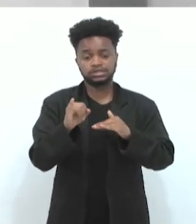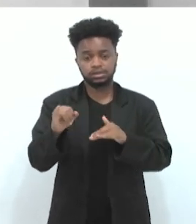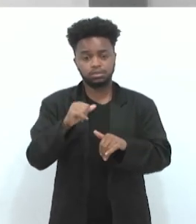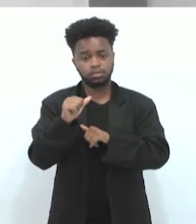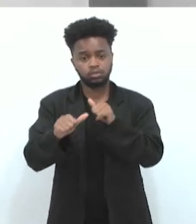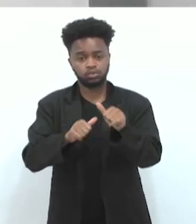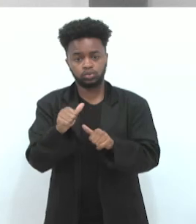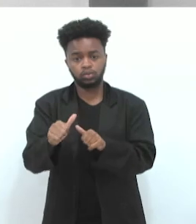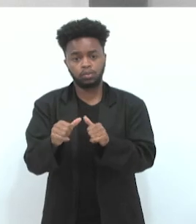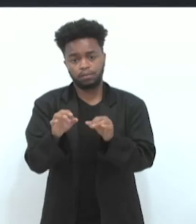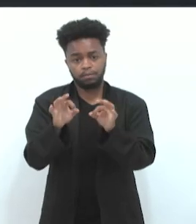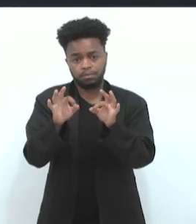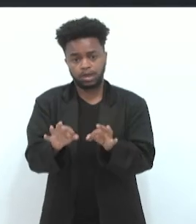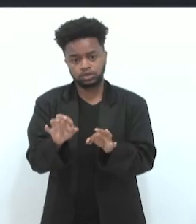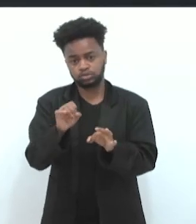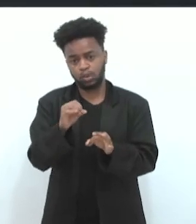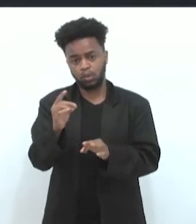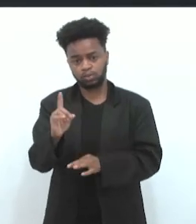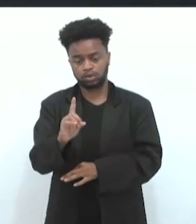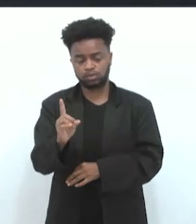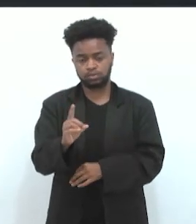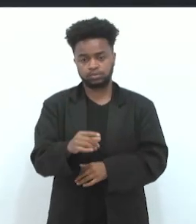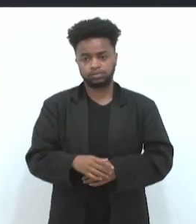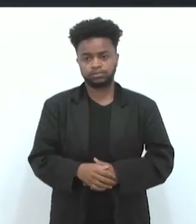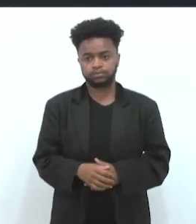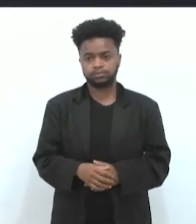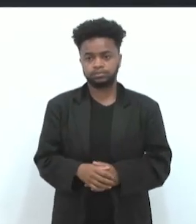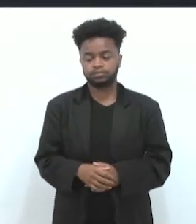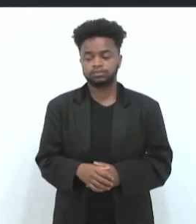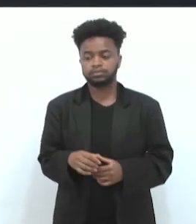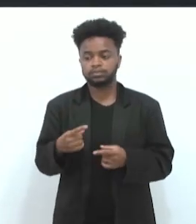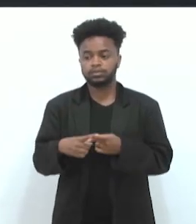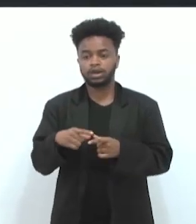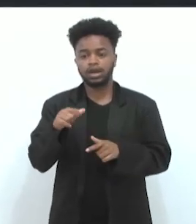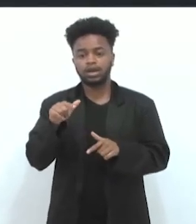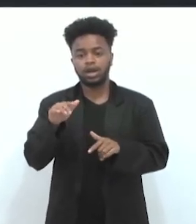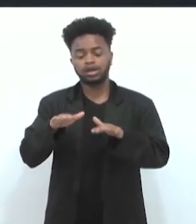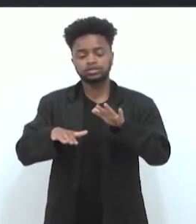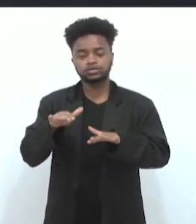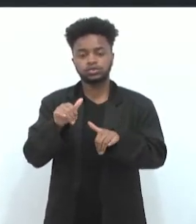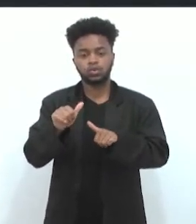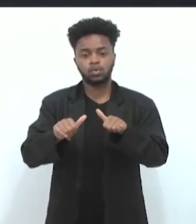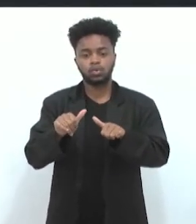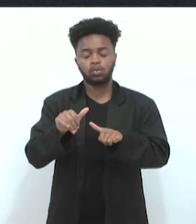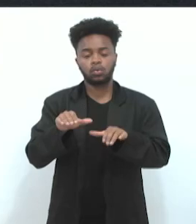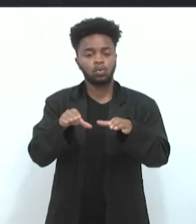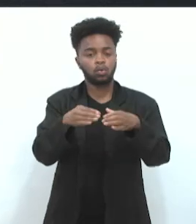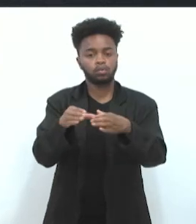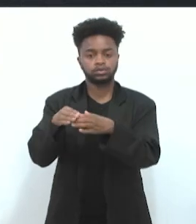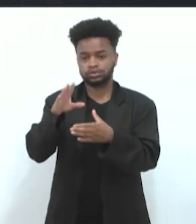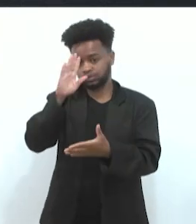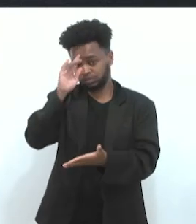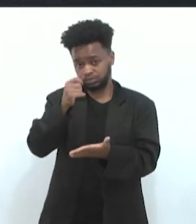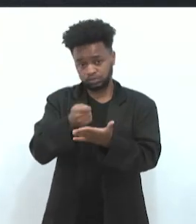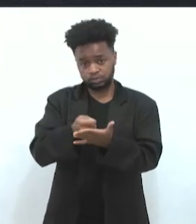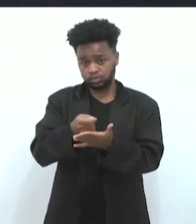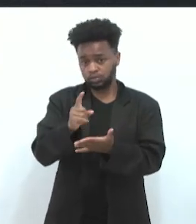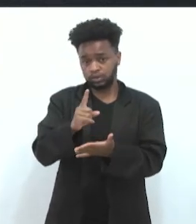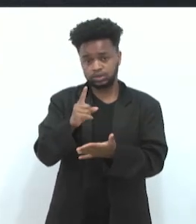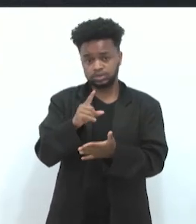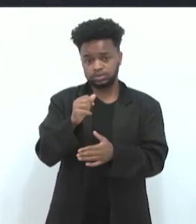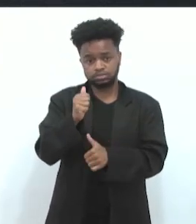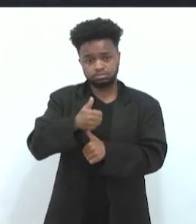substancial ou não. E que a comissão geralmente não faz a conclusão por substitutivo. Geralmente não faz. Não